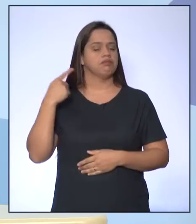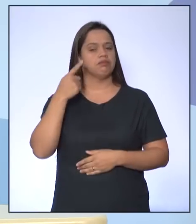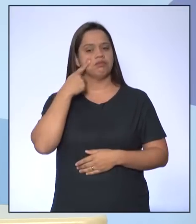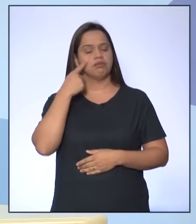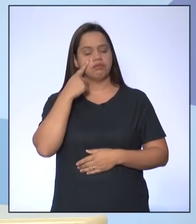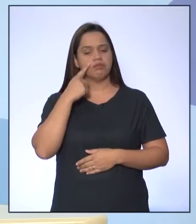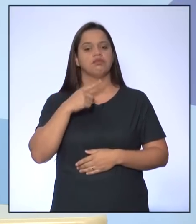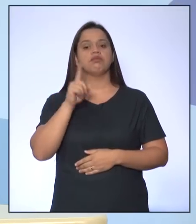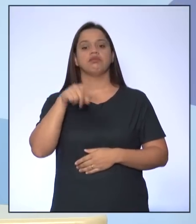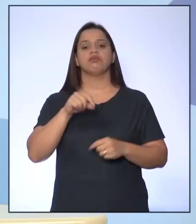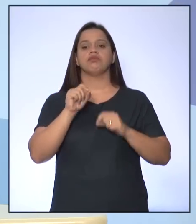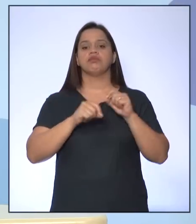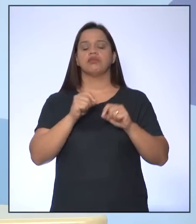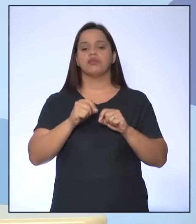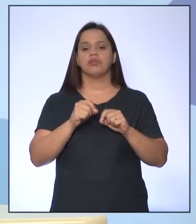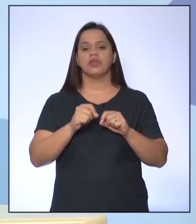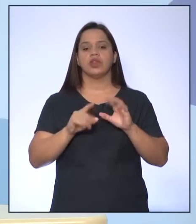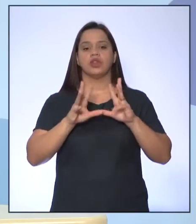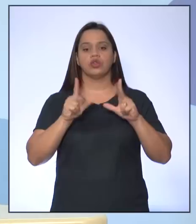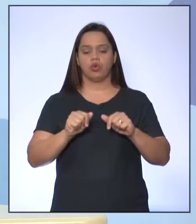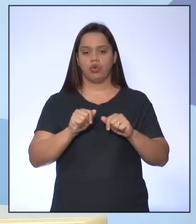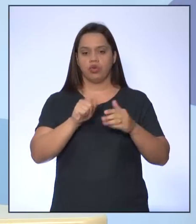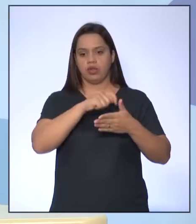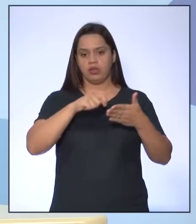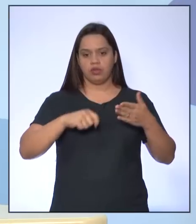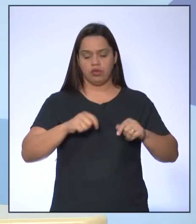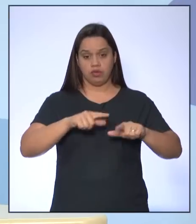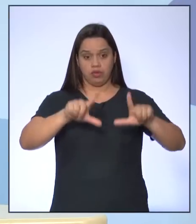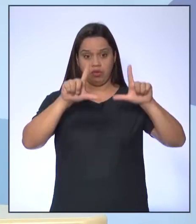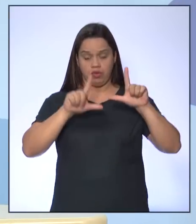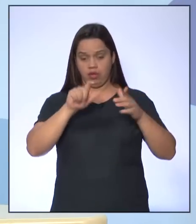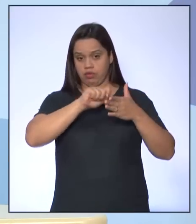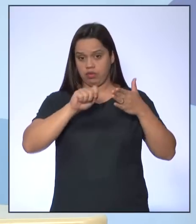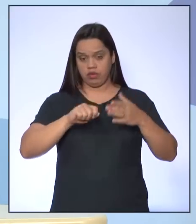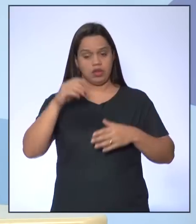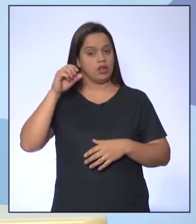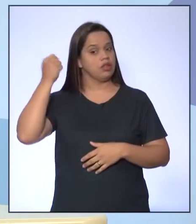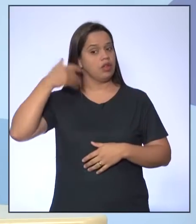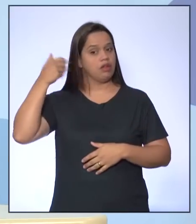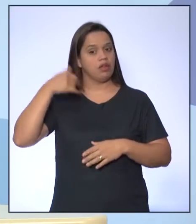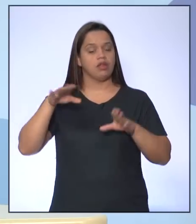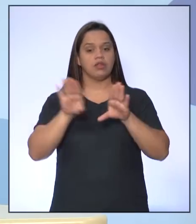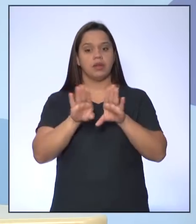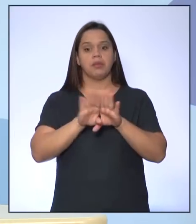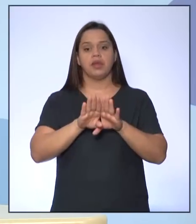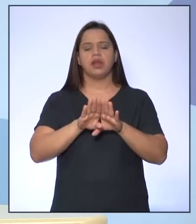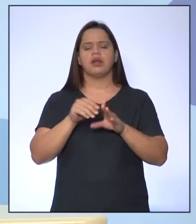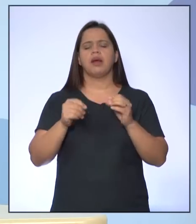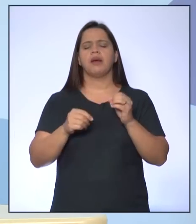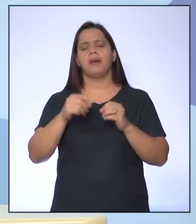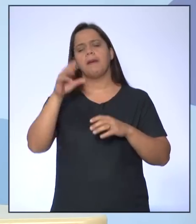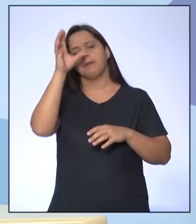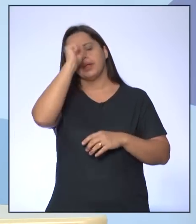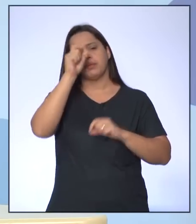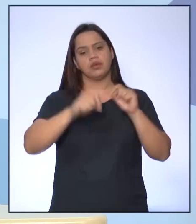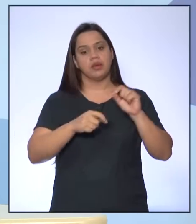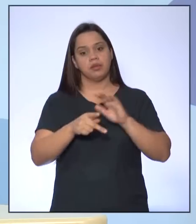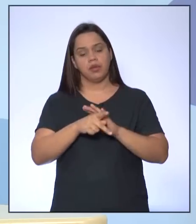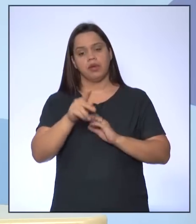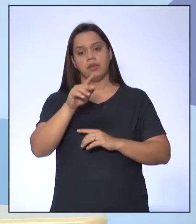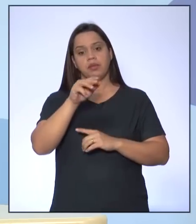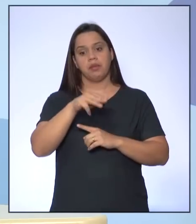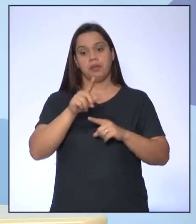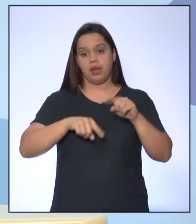As fontes visuais, orais, escrita, audiovisual. Nós aprendemos que a fonte material são fontes concretas.